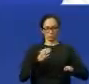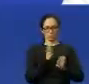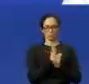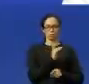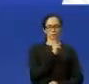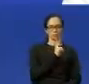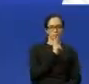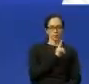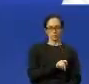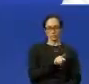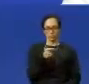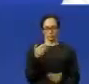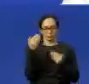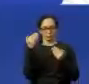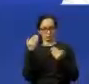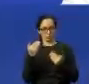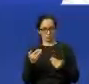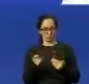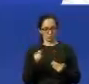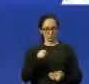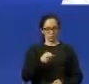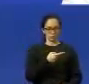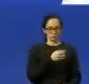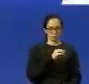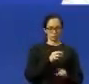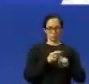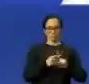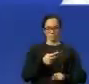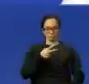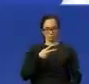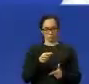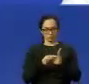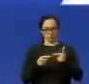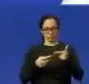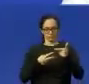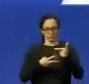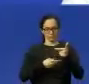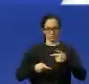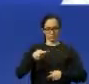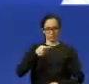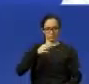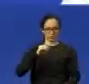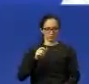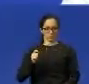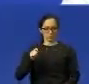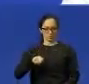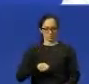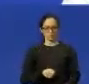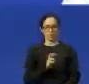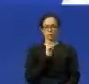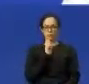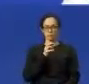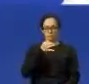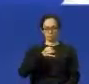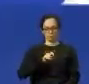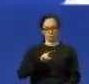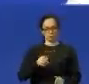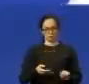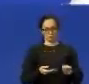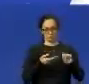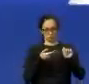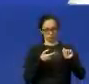as probabilidades, vamos chegar em 10 vezes 2 sobre 3 elevado a décima, chegando assim como resposta A para a